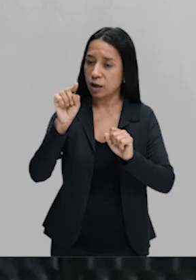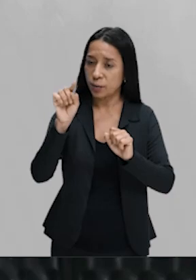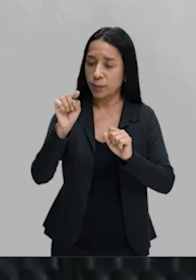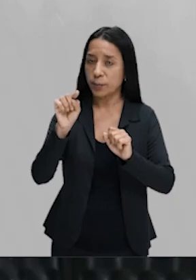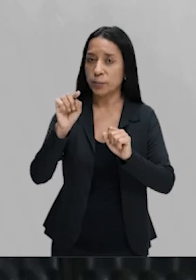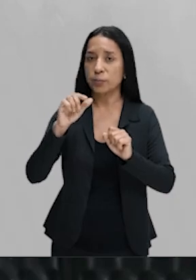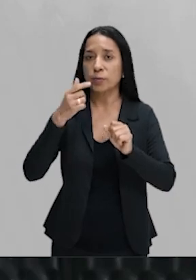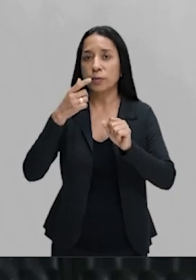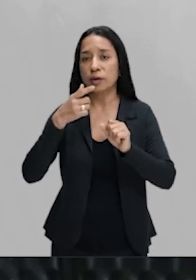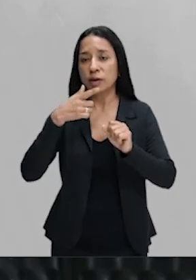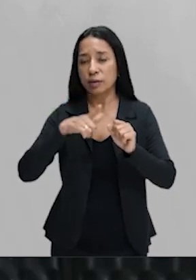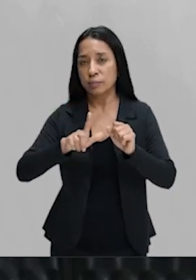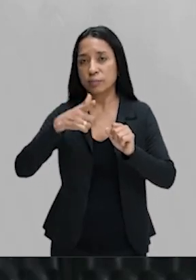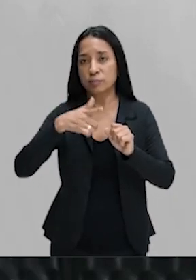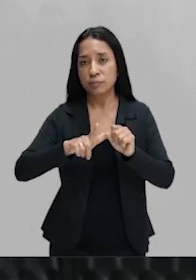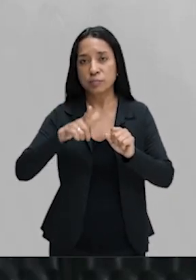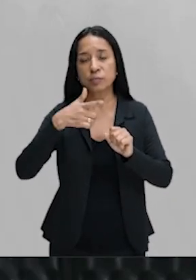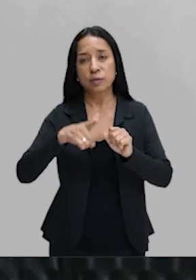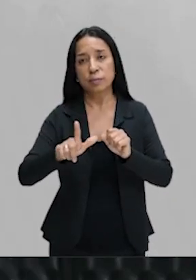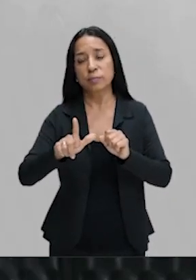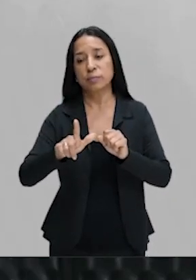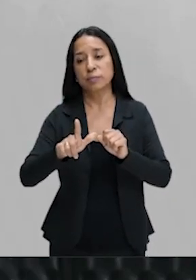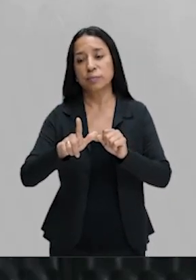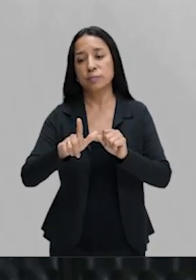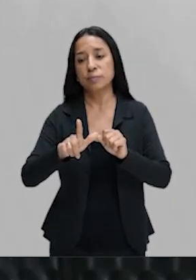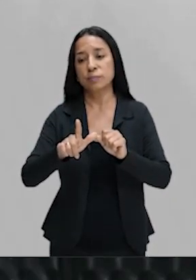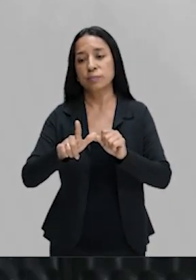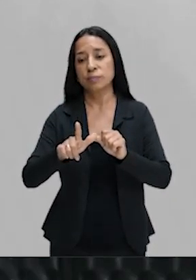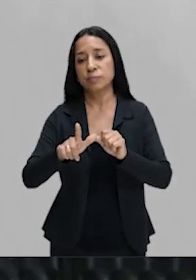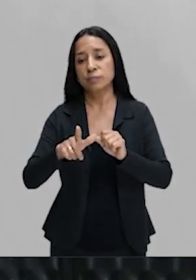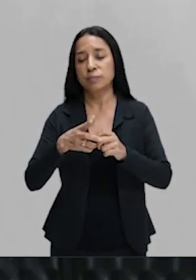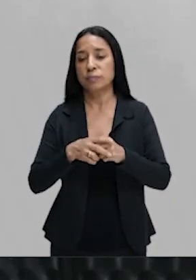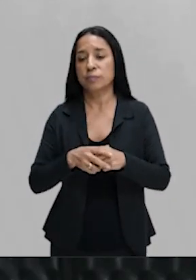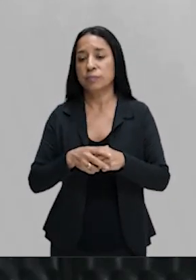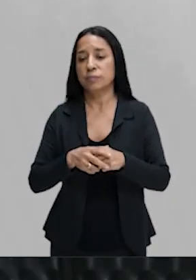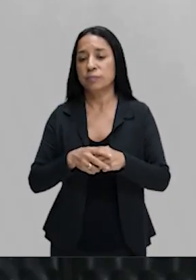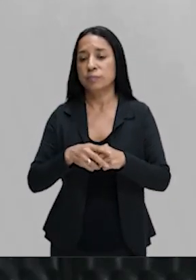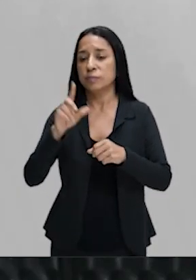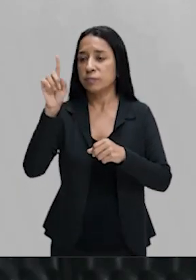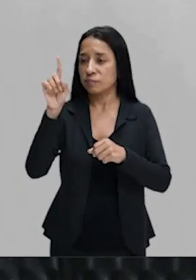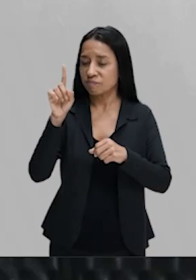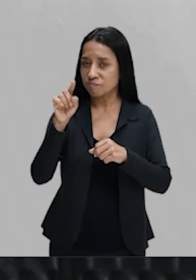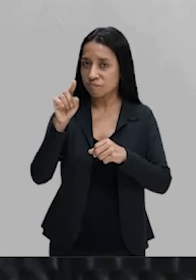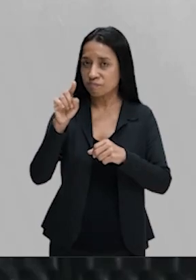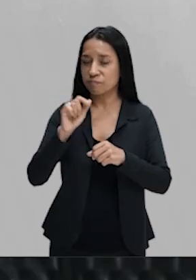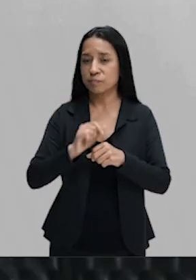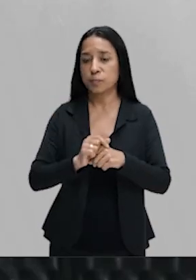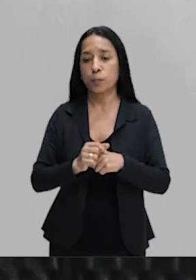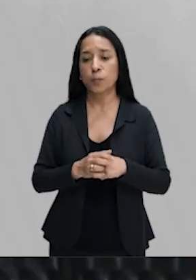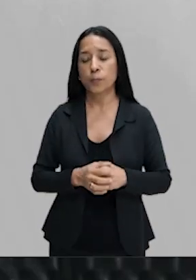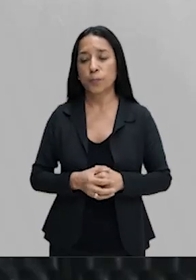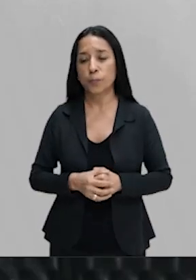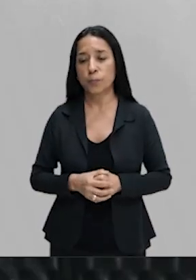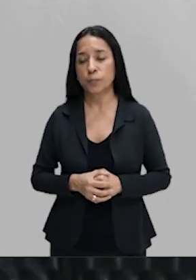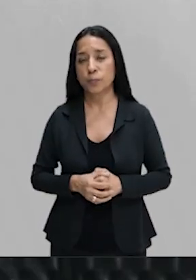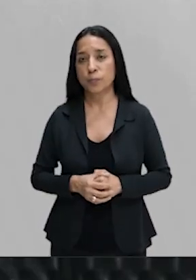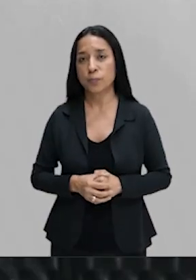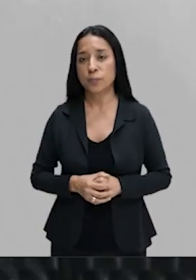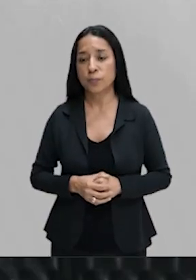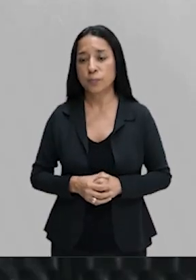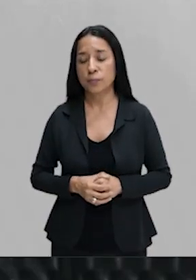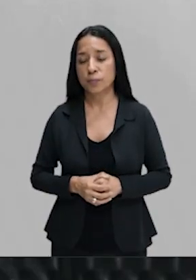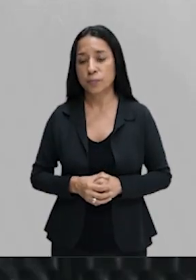eu volto a repetir, que eu já falei em várias aulas, a tilde, que é o acento agudo, tá?